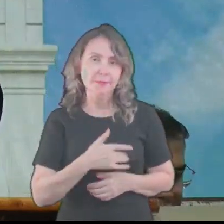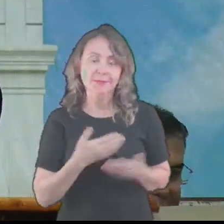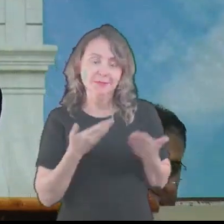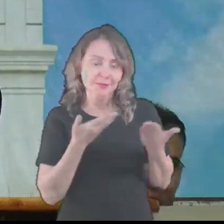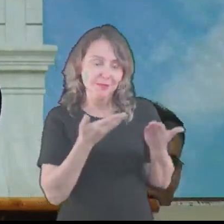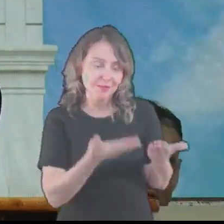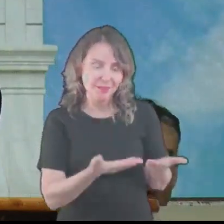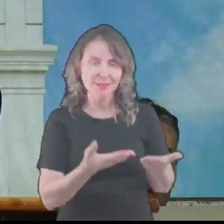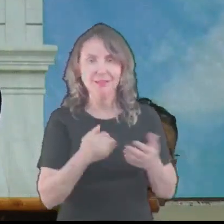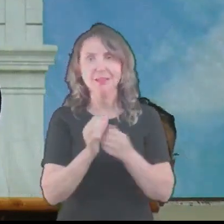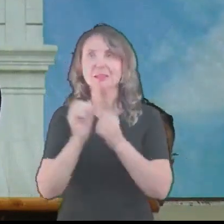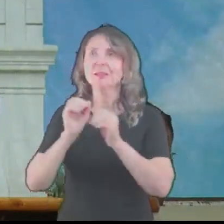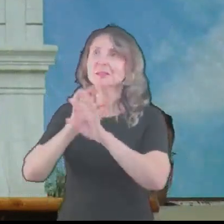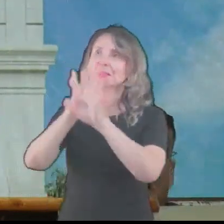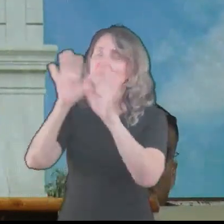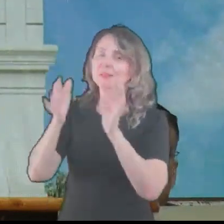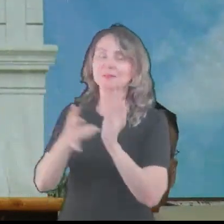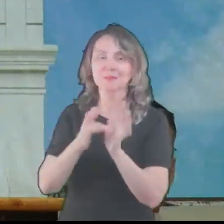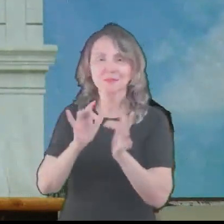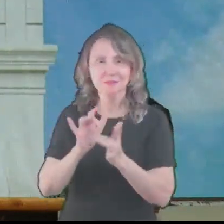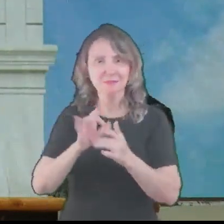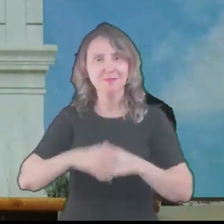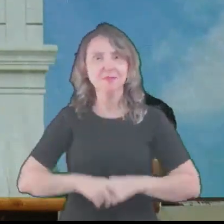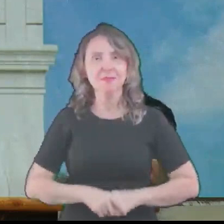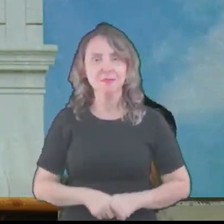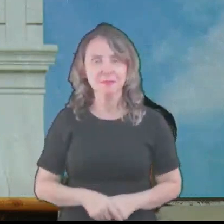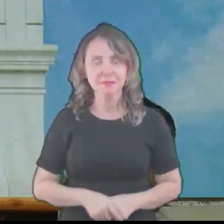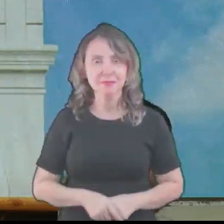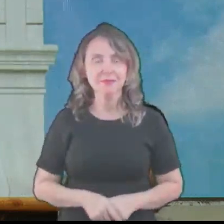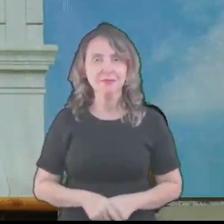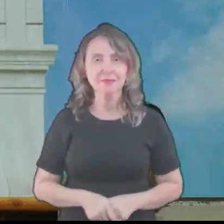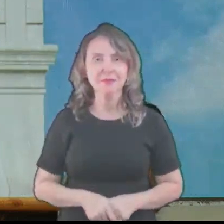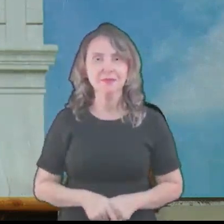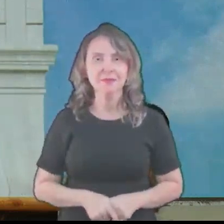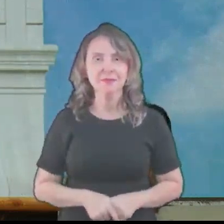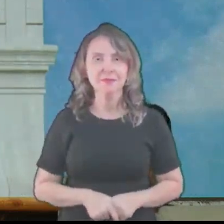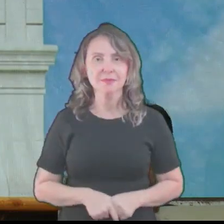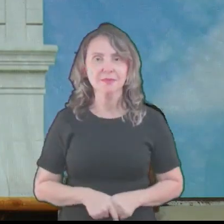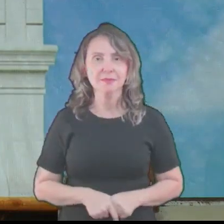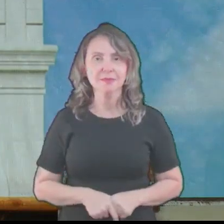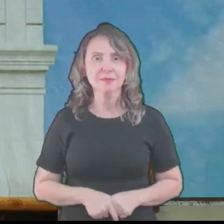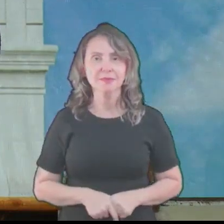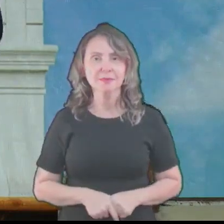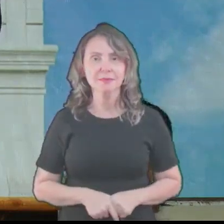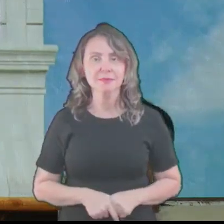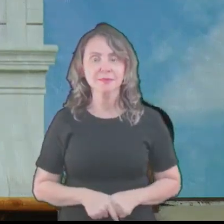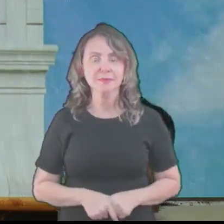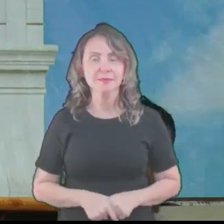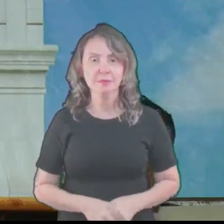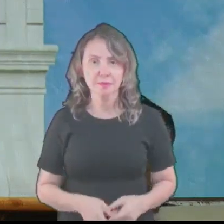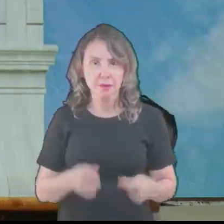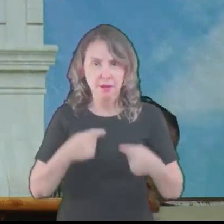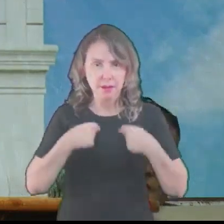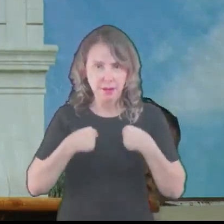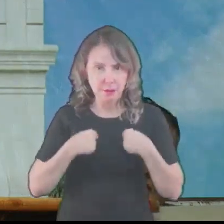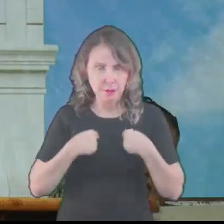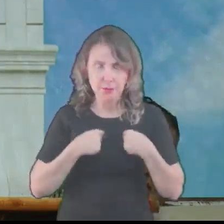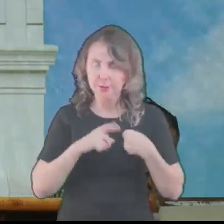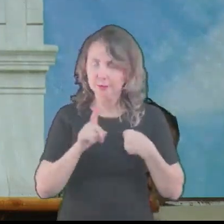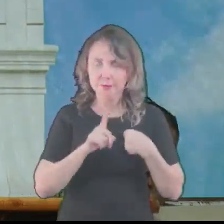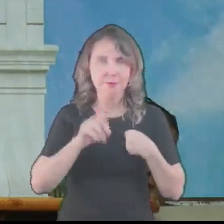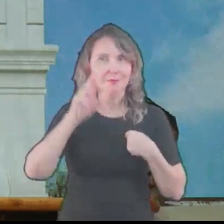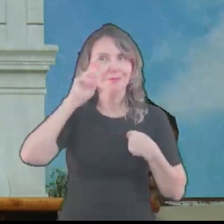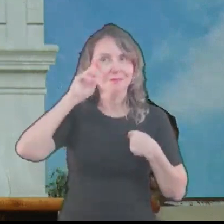Jesus. Não sou eu, mas é o